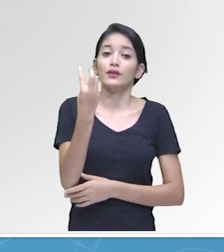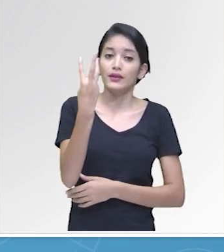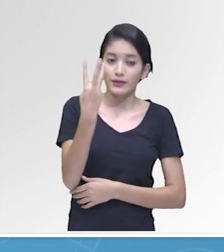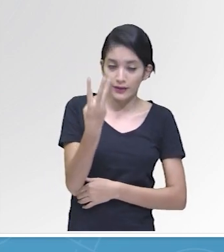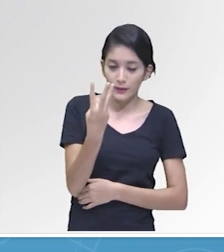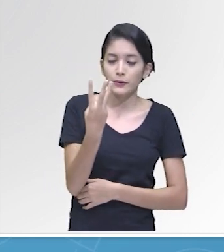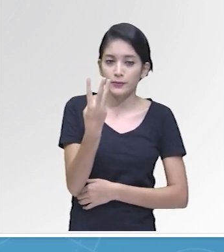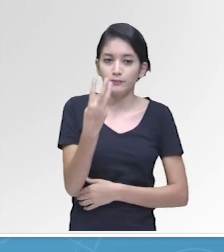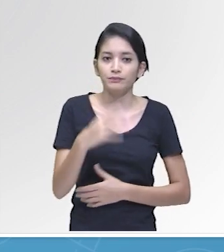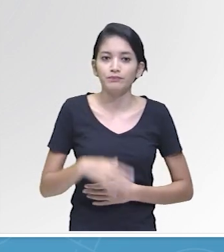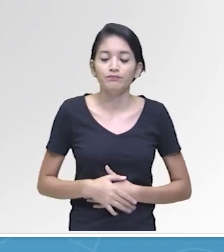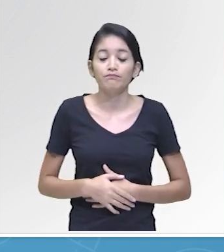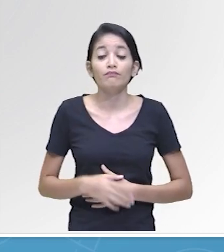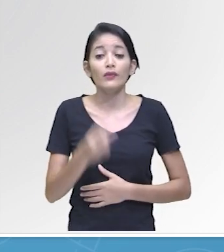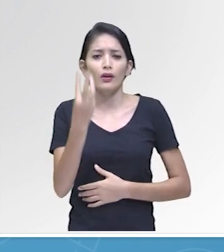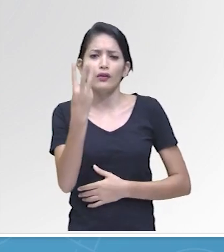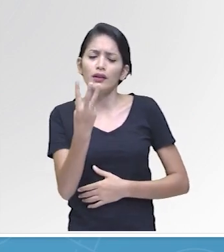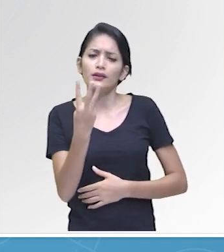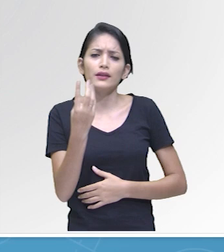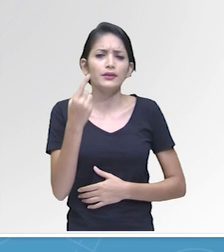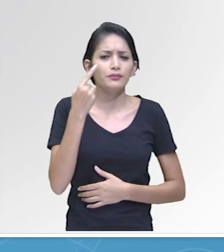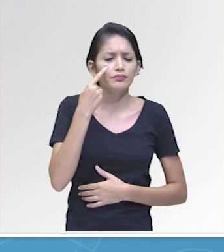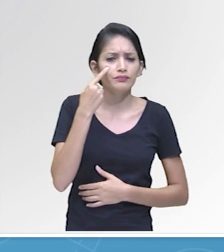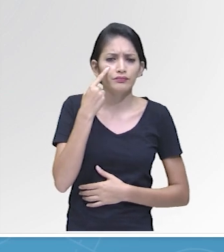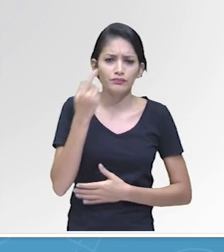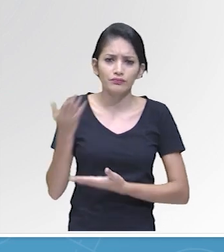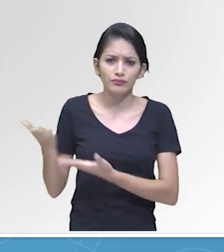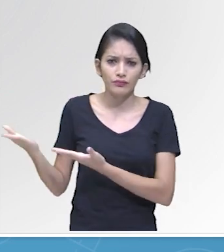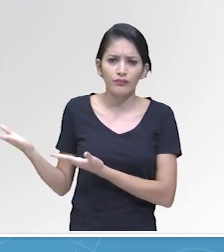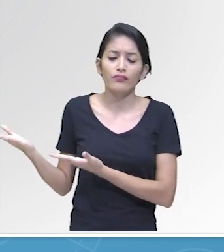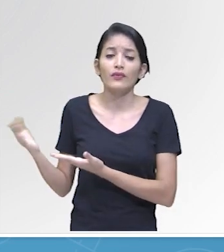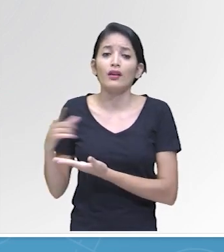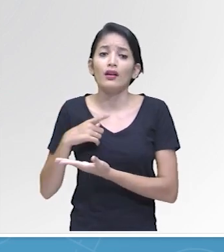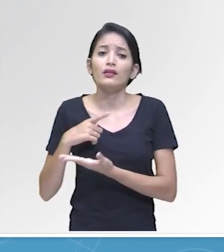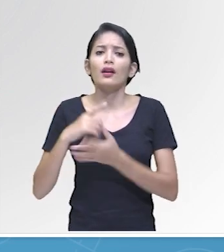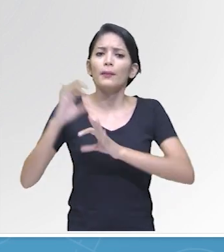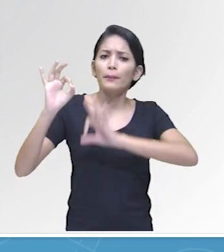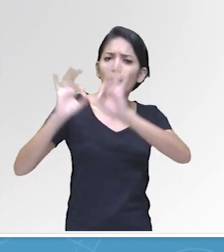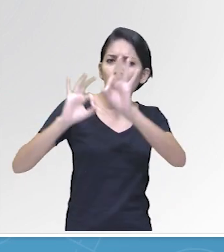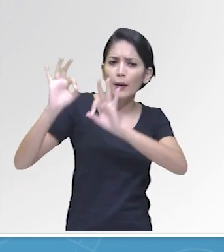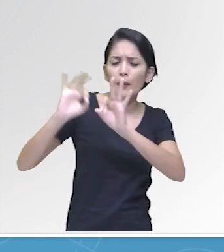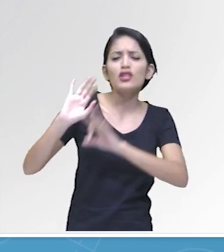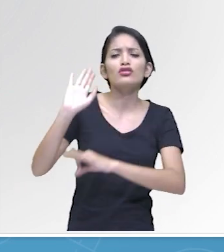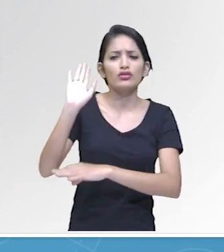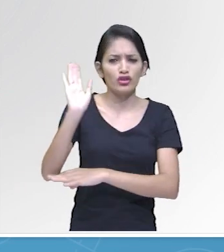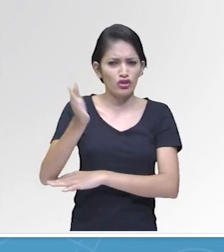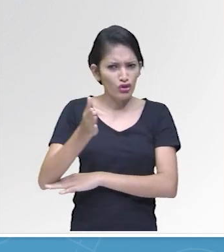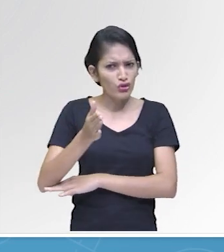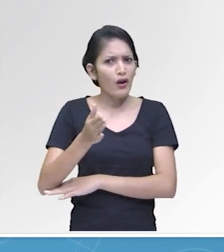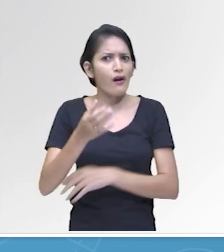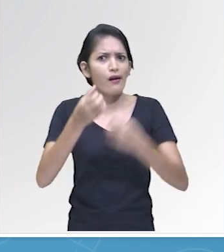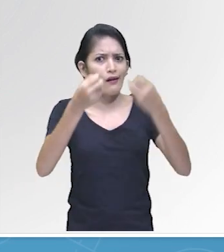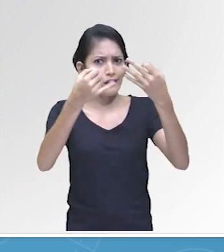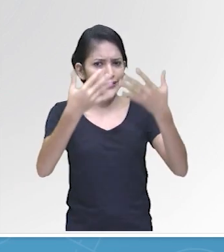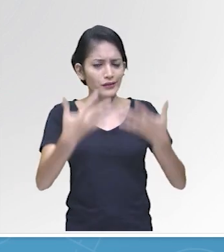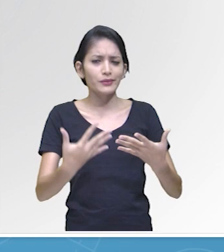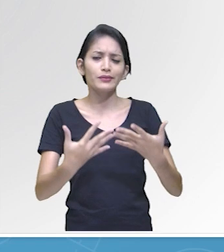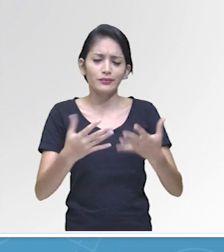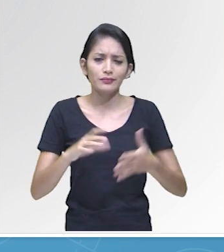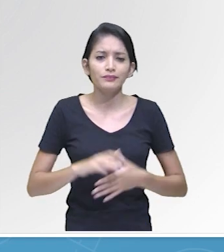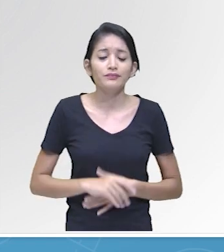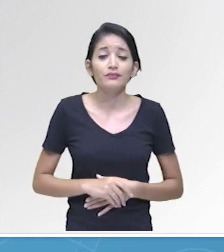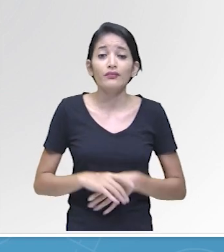questão 3. Nessa questão 3, observem que você tem níveis de organização, que a gente acabou de falar para vocês,